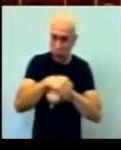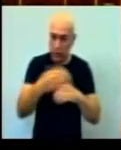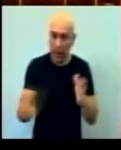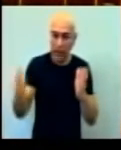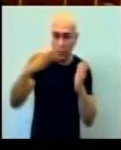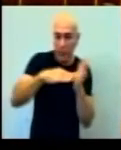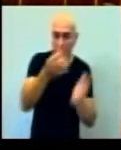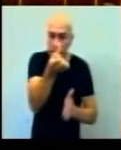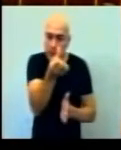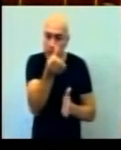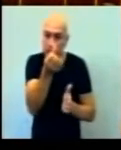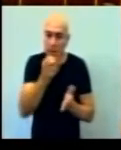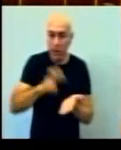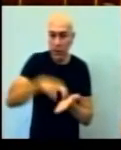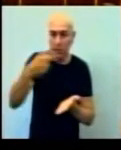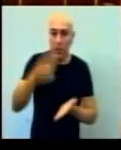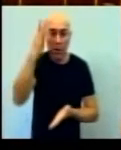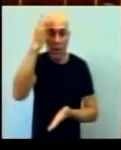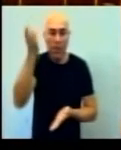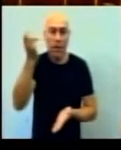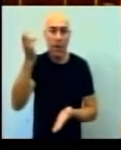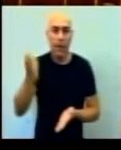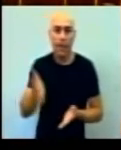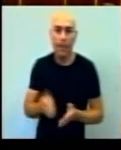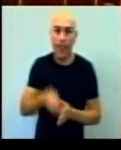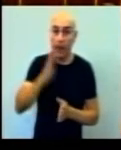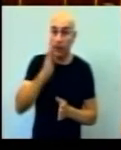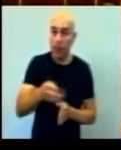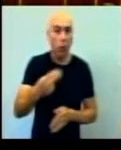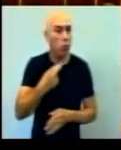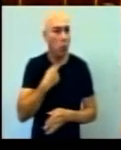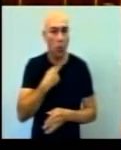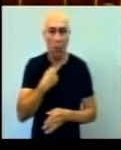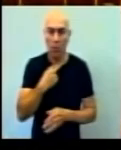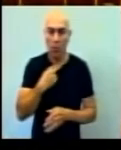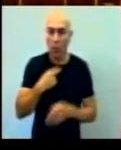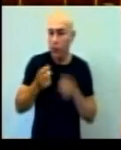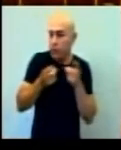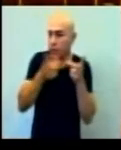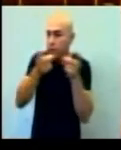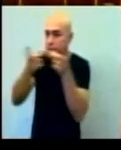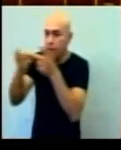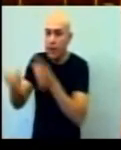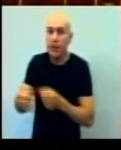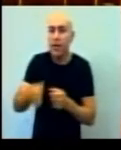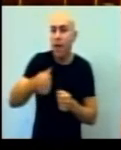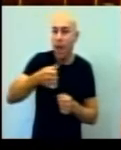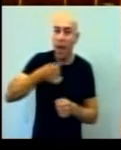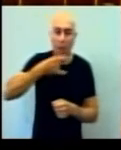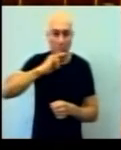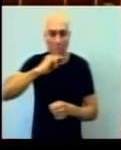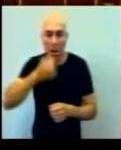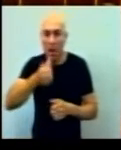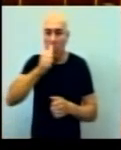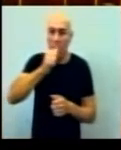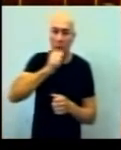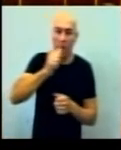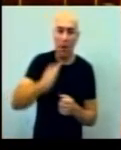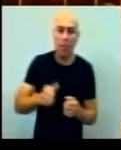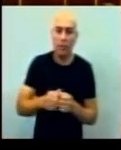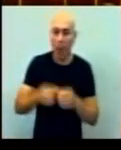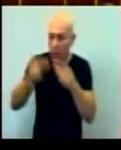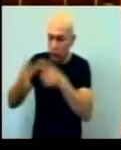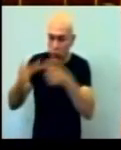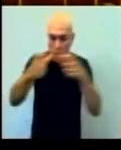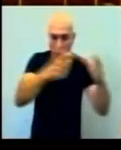até as 6 da manhã de amanhã, já não podem ser vendidas bebidas alcoólicas no município, em qualquer tipo